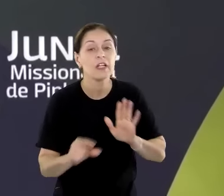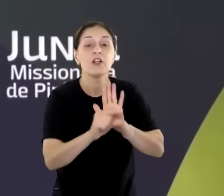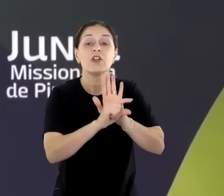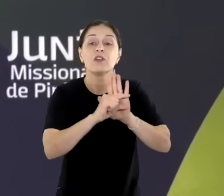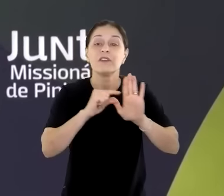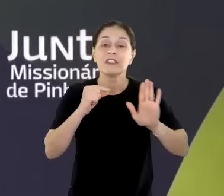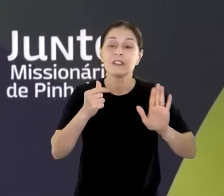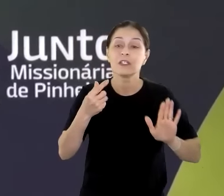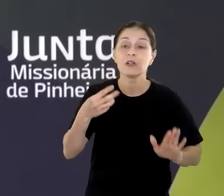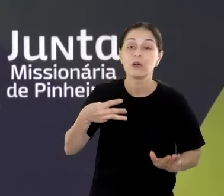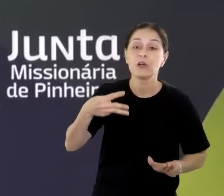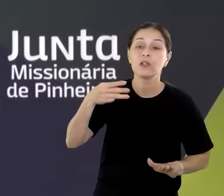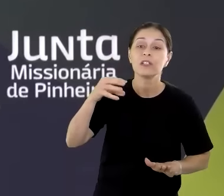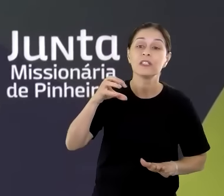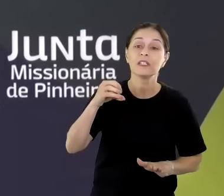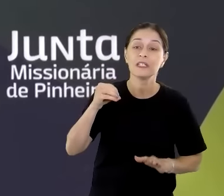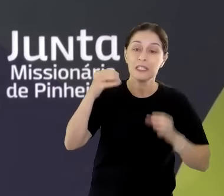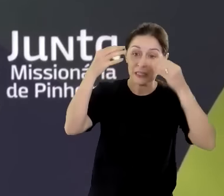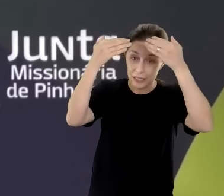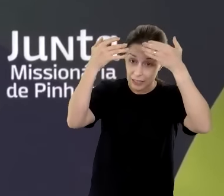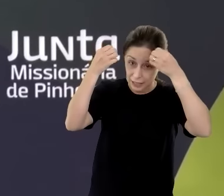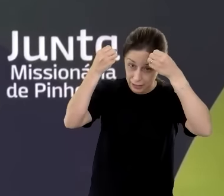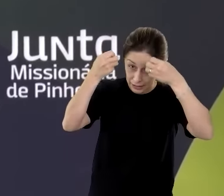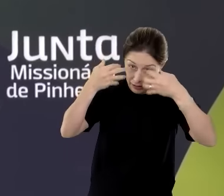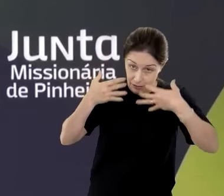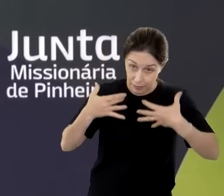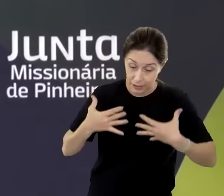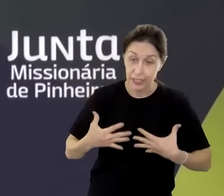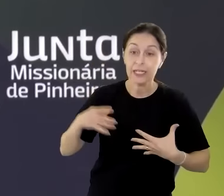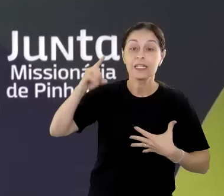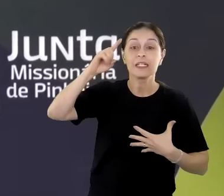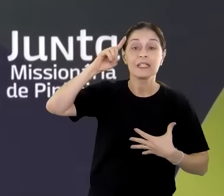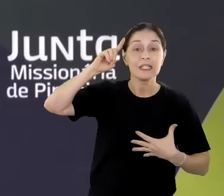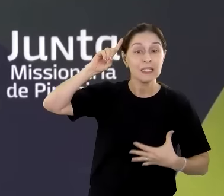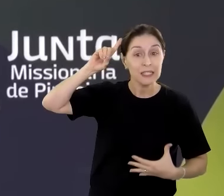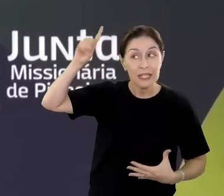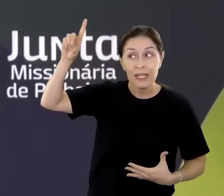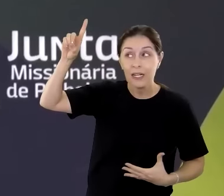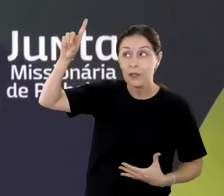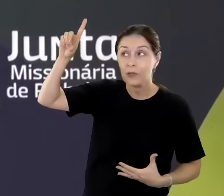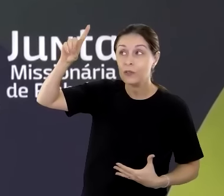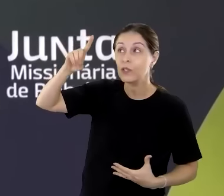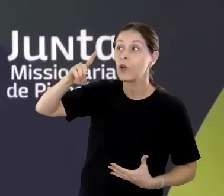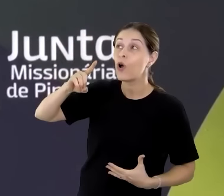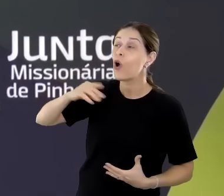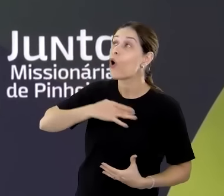30, é saber que Deus é o nosso Pai.